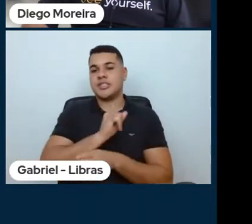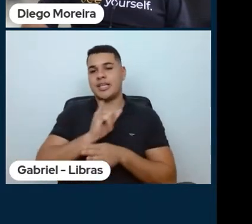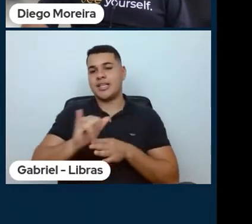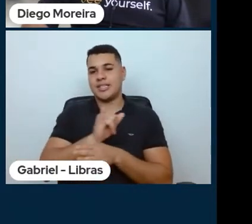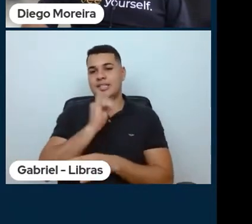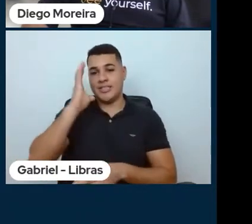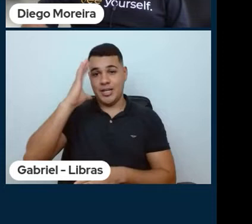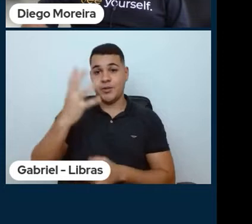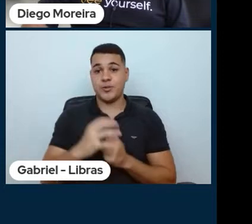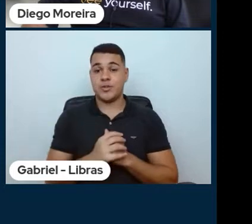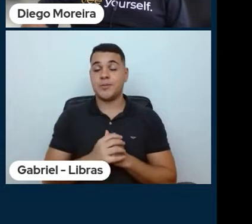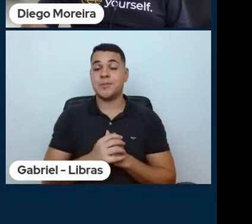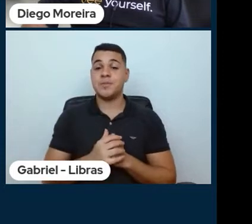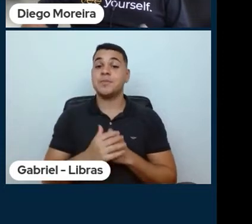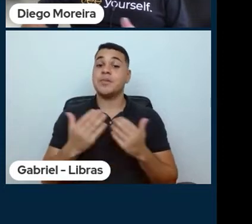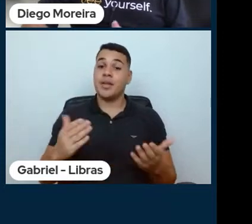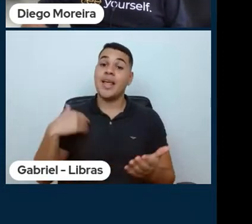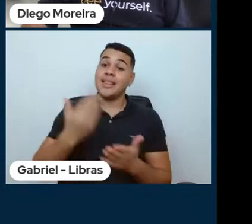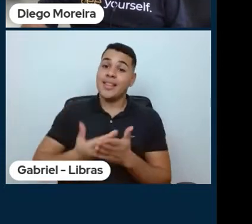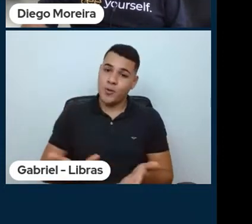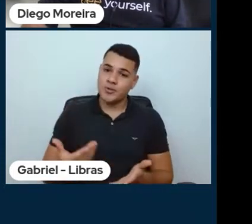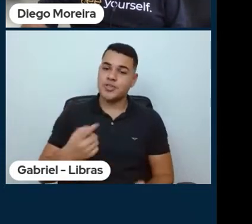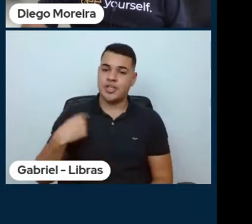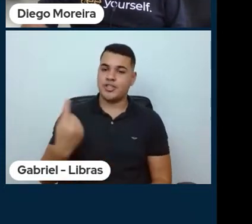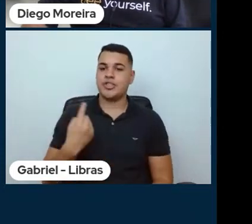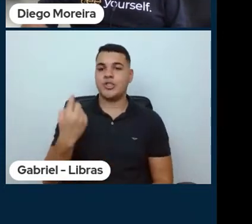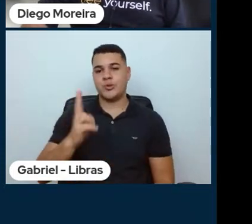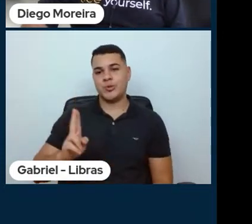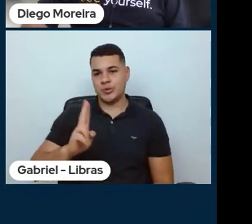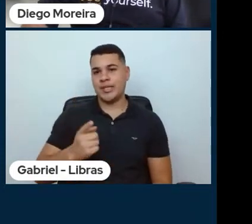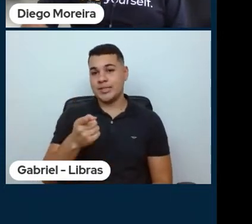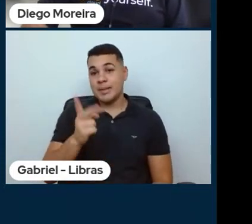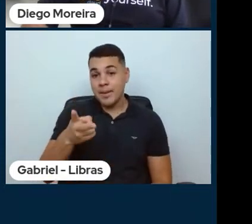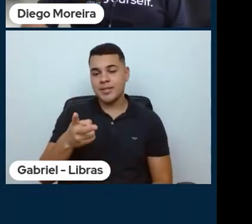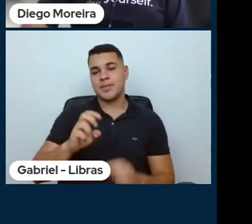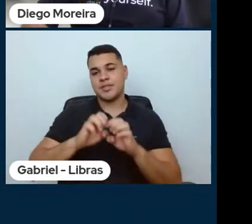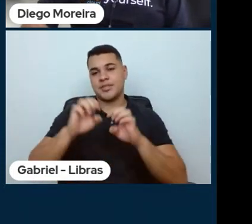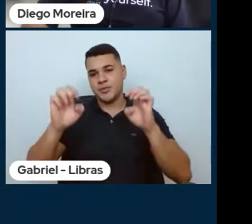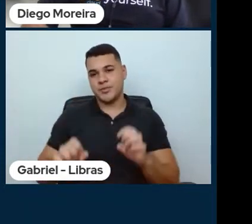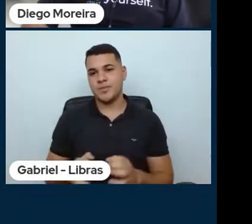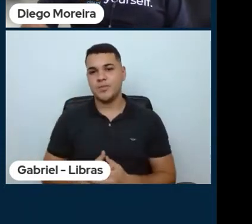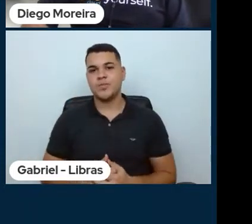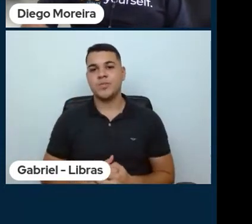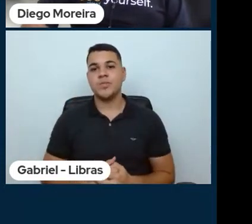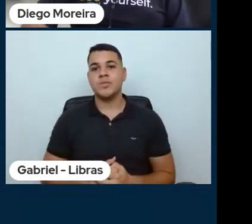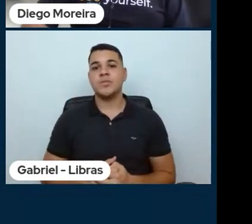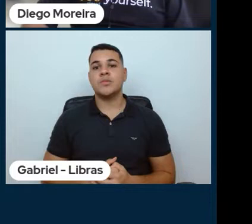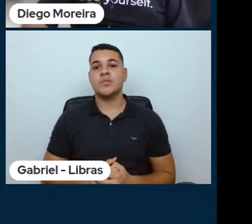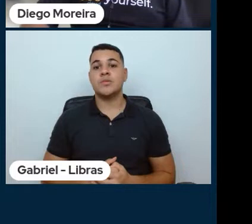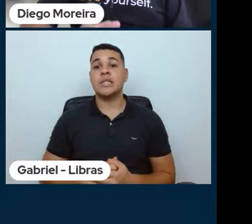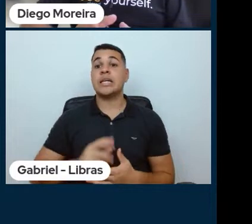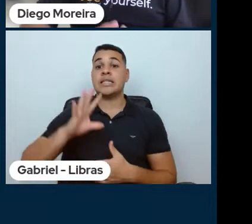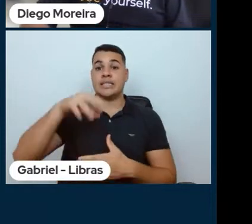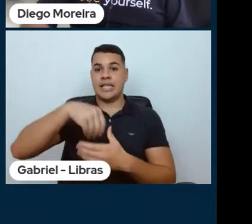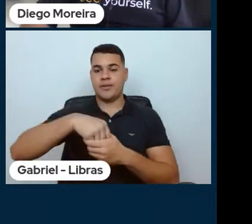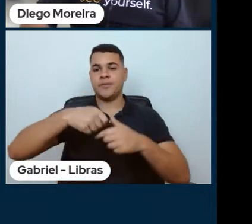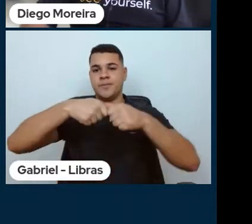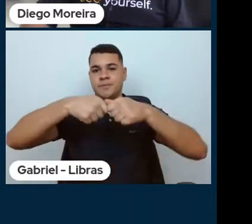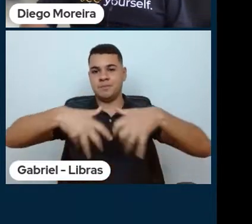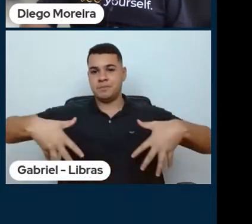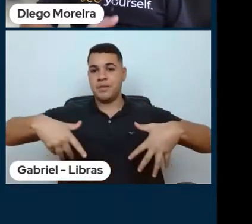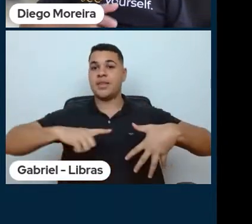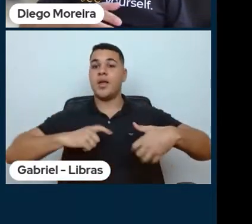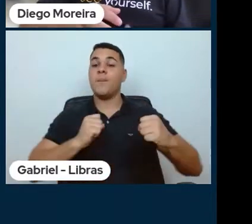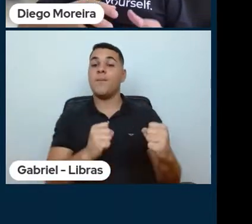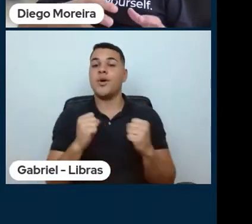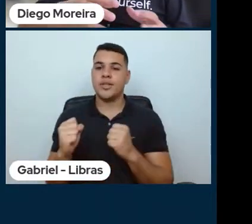estrutura escalável na plataforma como serviço, tá. Nela temos todo o poder de comunicação, né,